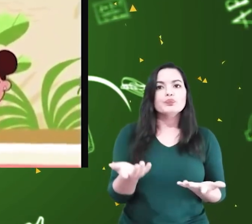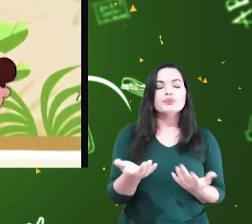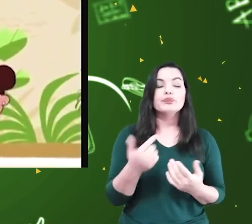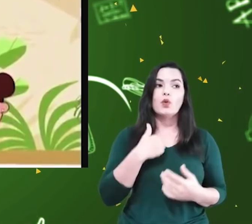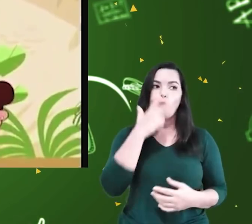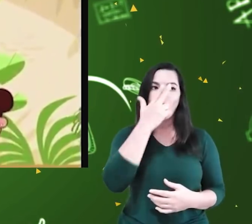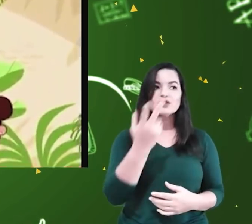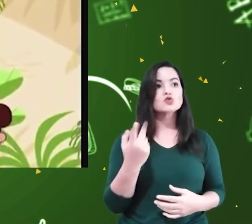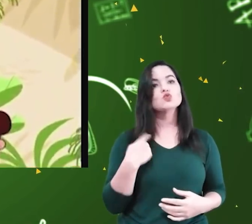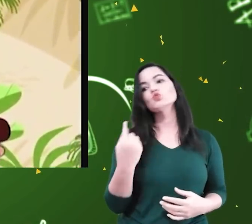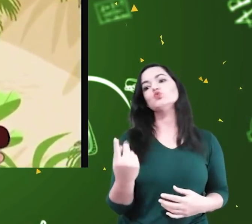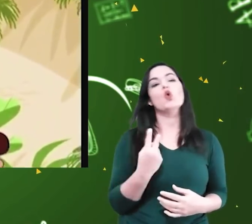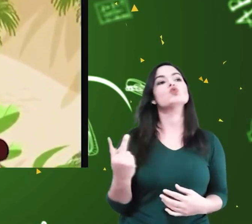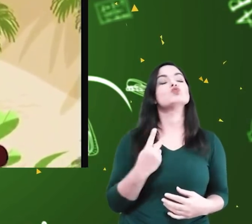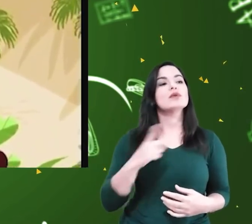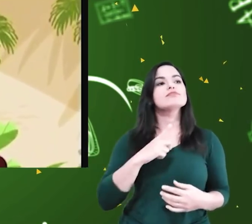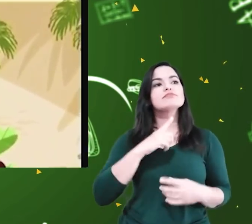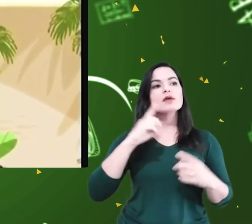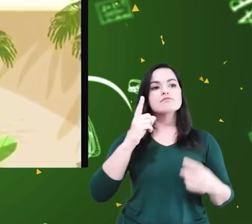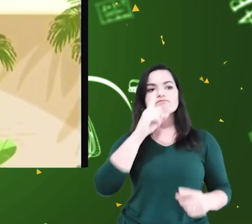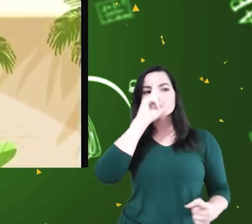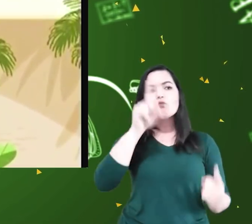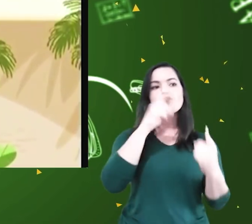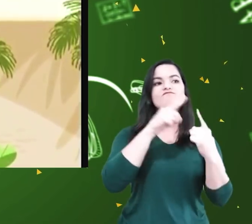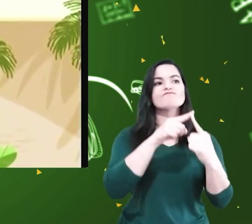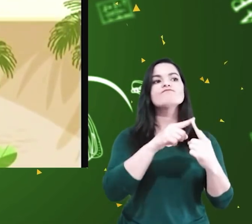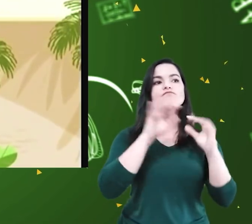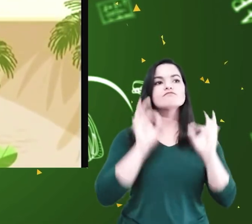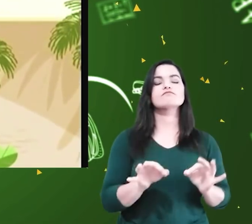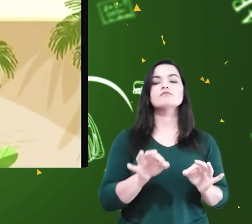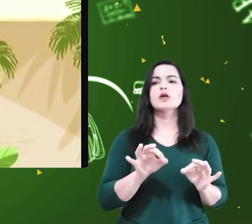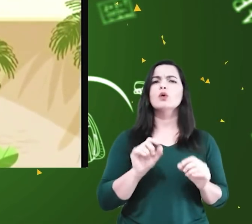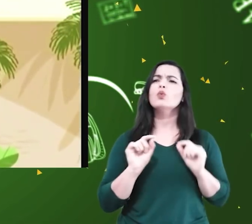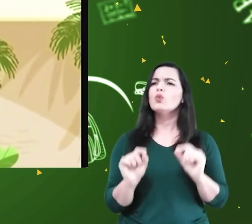missão. Qual? A gente tem que parar esse fogo.